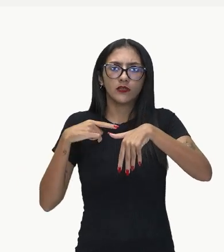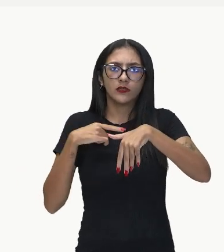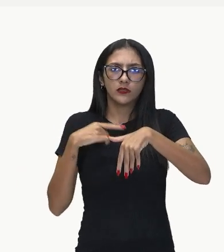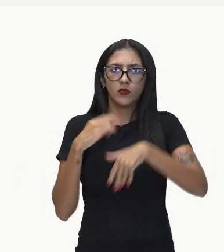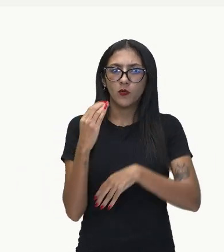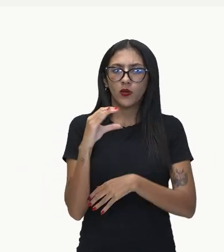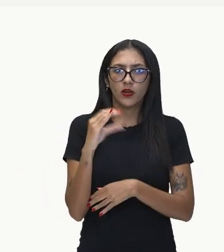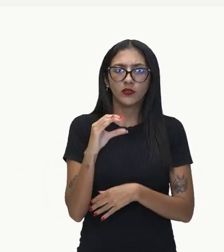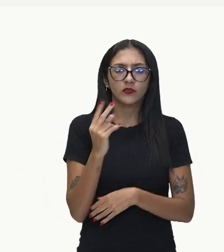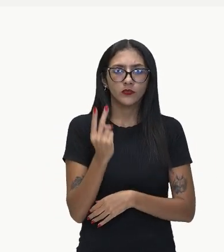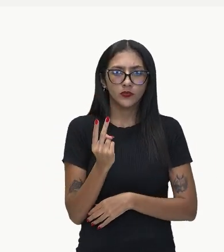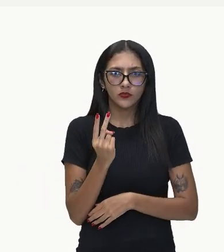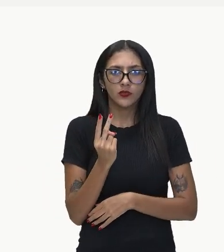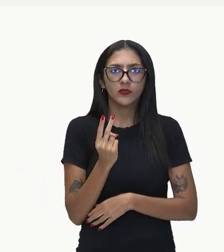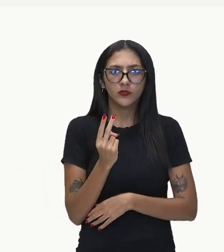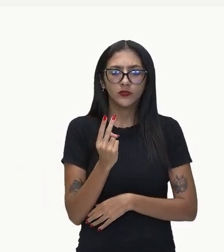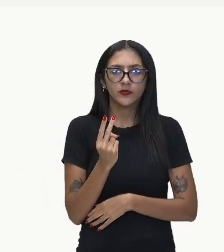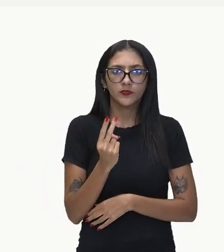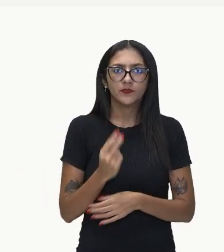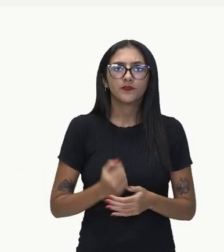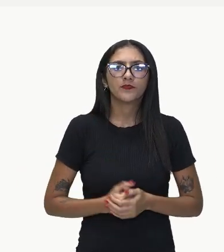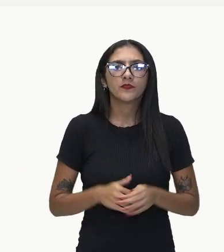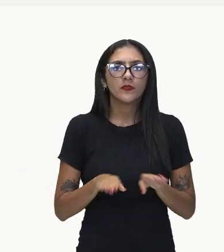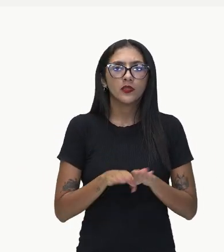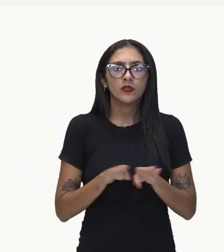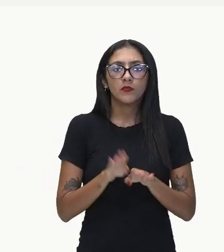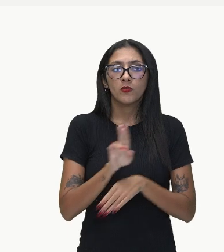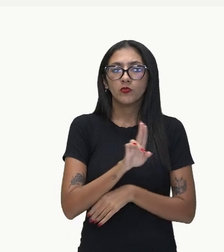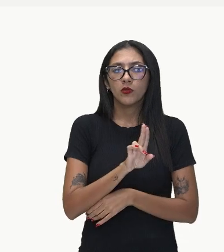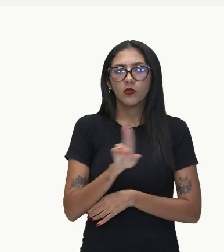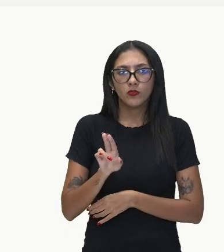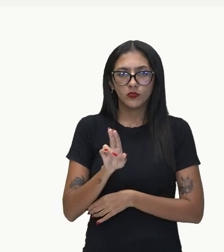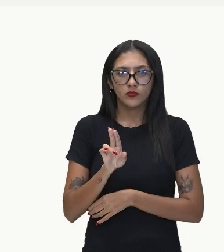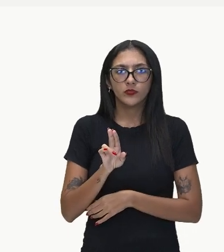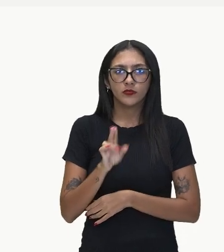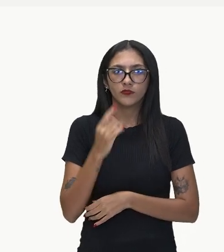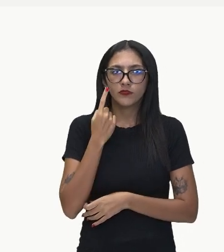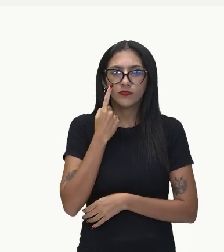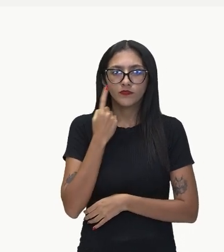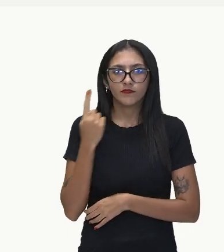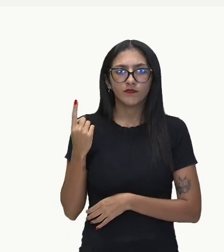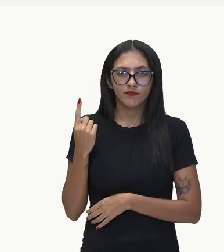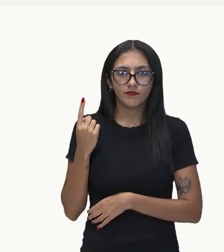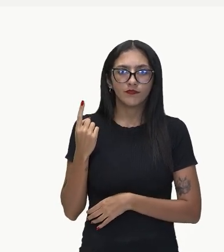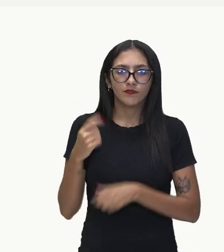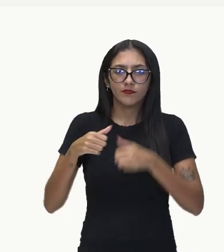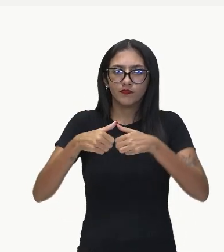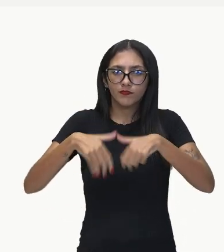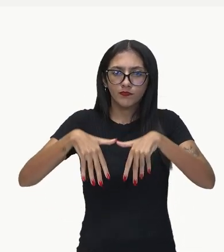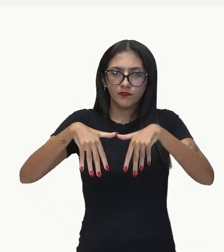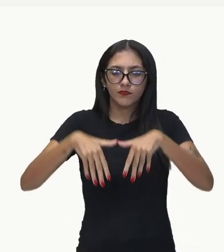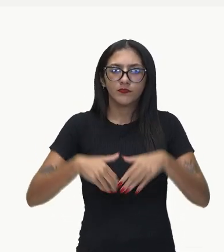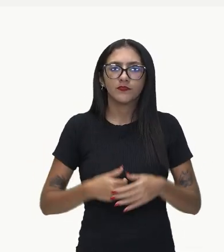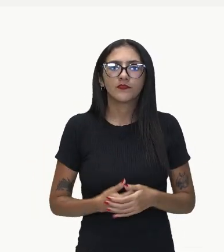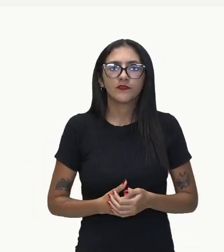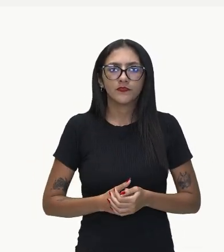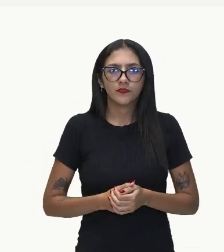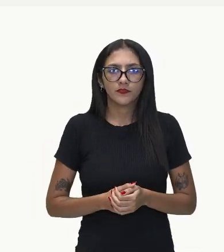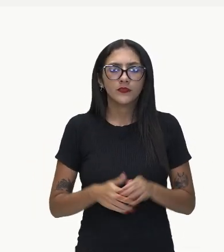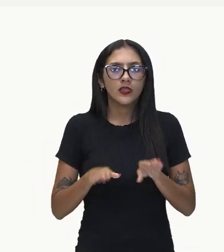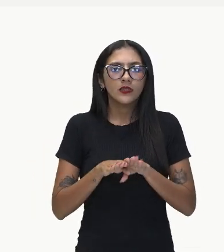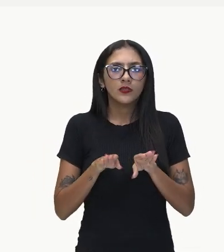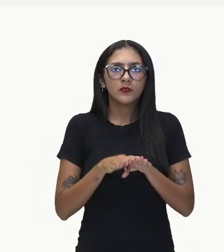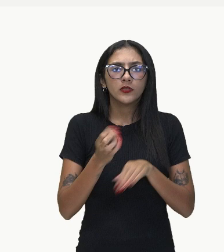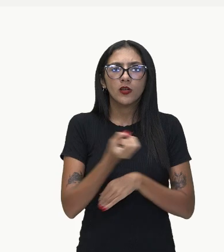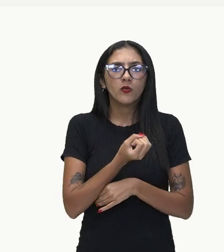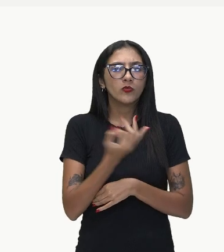2, por isso que está o número 2 aí, o nome da ramificação, que o nome dessa ramificação aqui é metil, e o nome do composto,